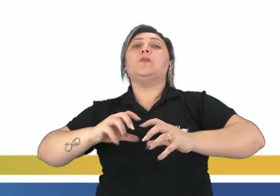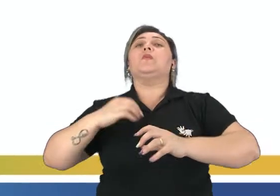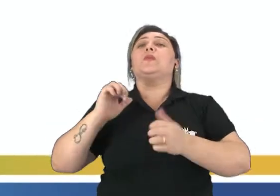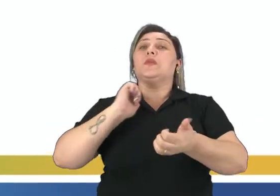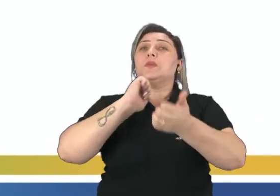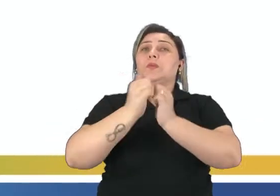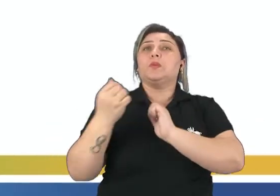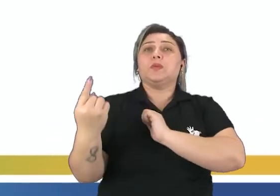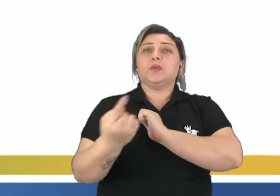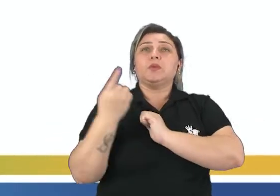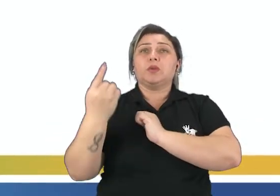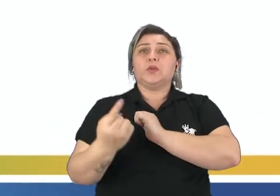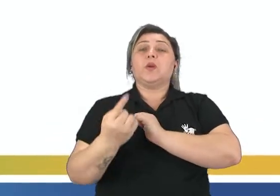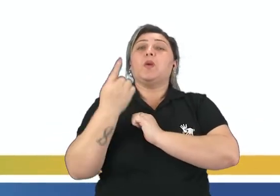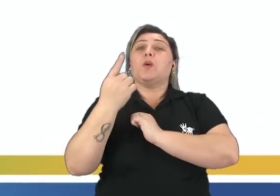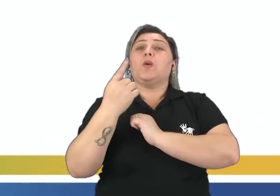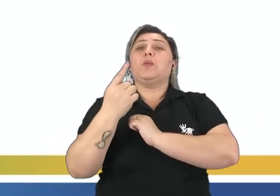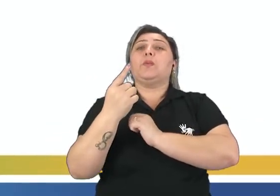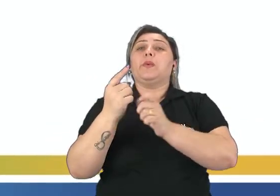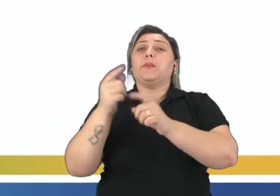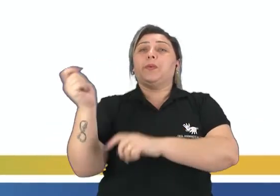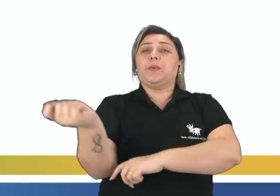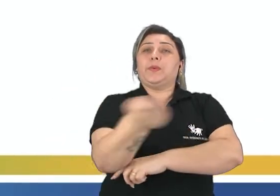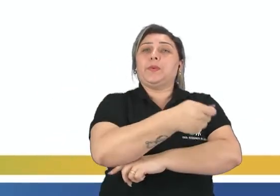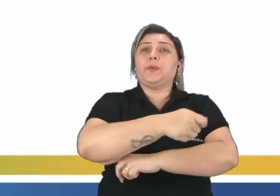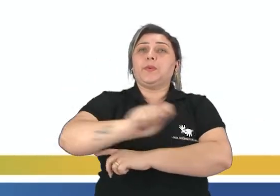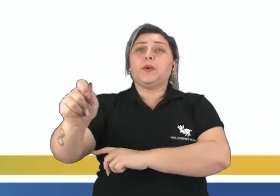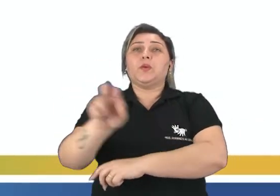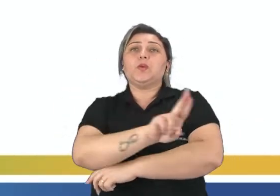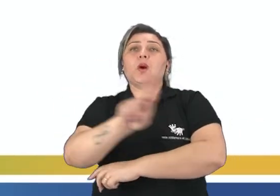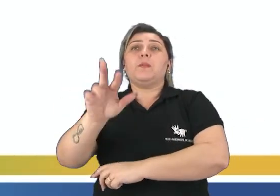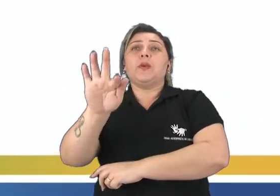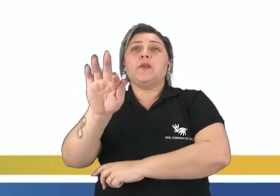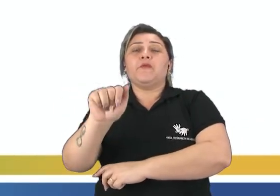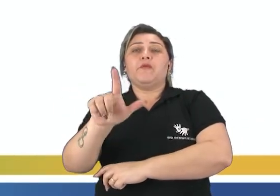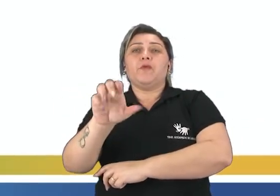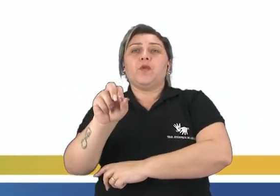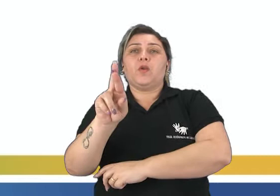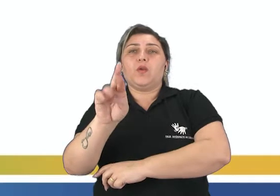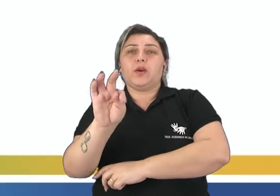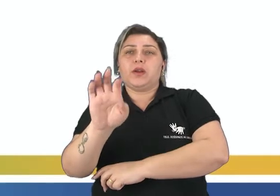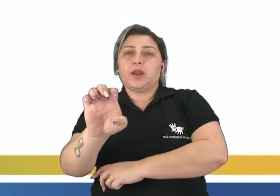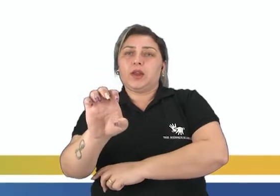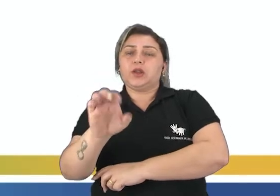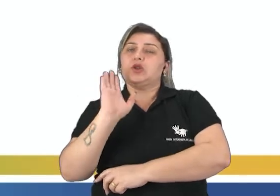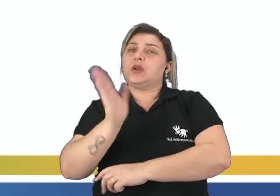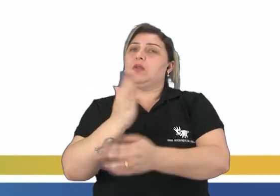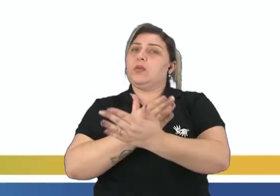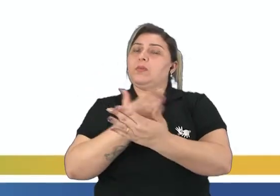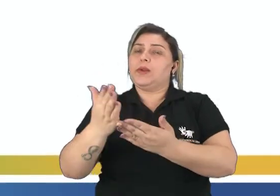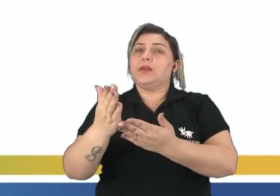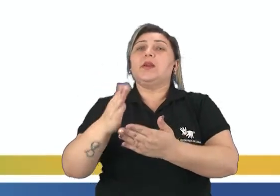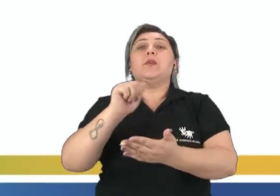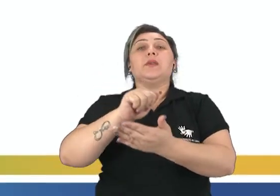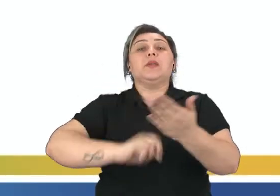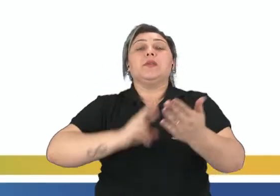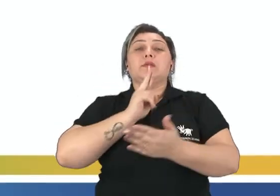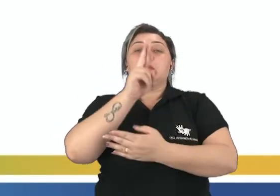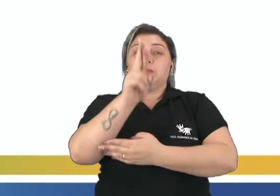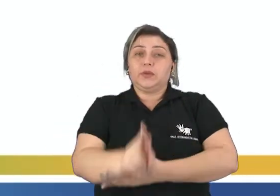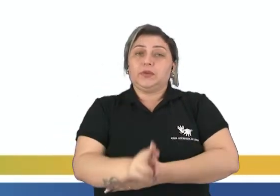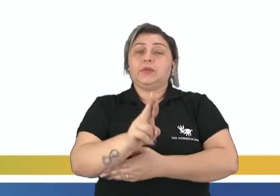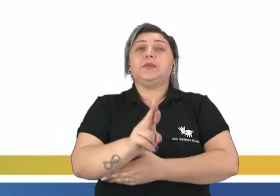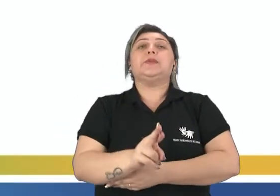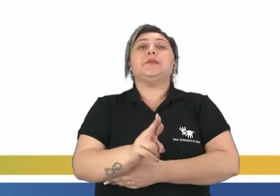individual praticado com uma espada chamada florete. Então a gente já começa com uma atividade, né? Vocês vão resolver